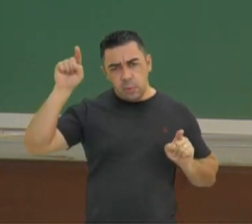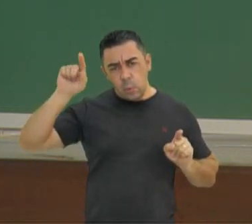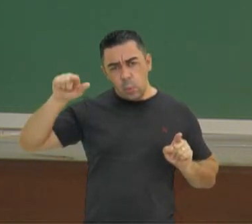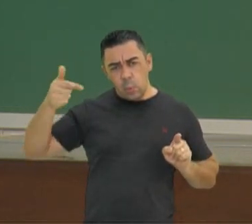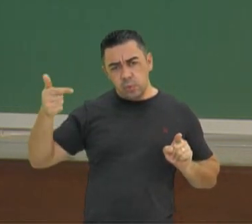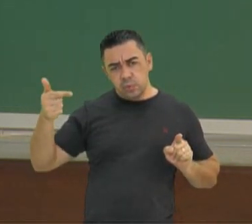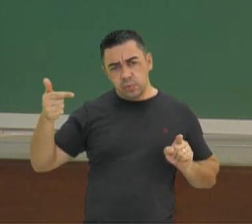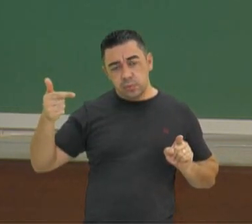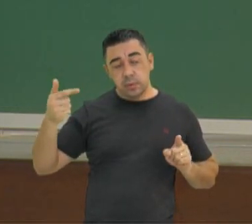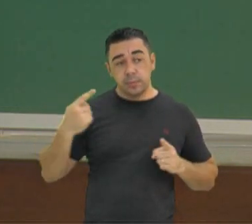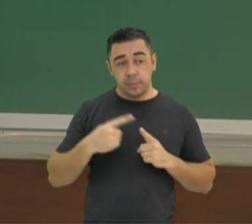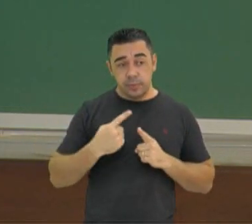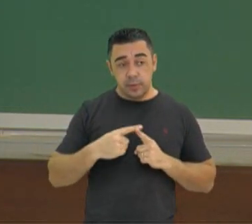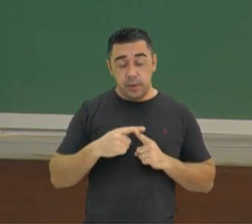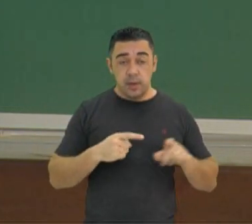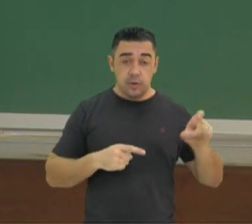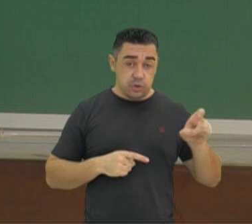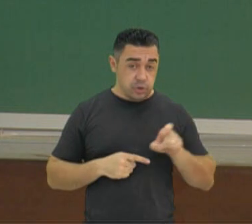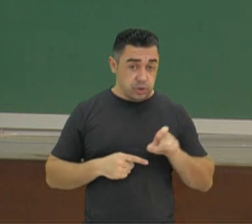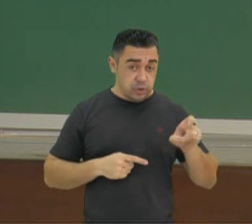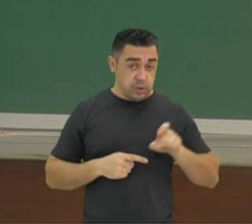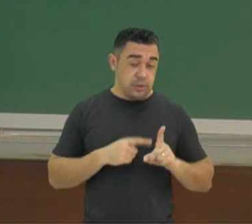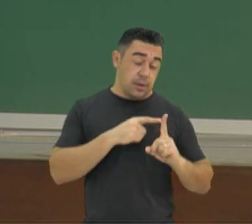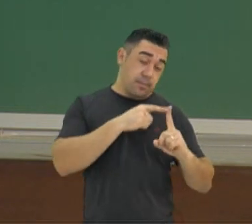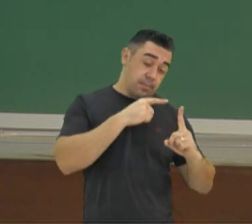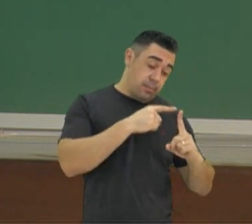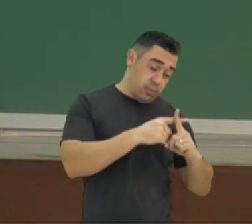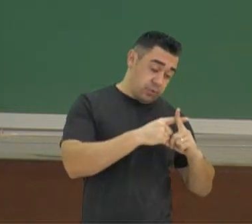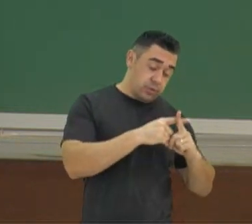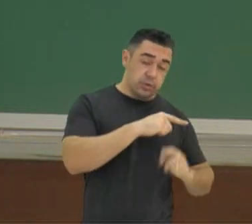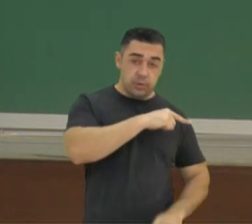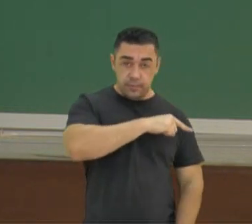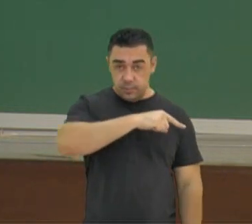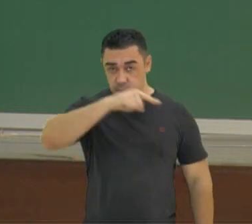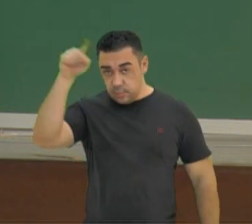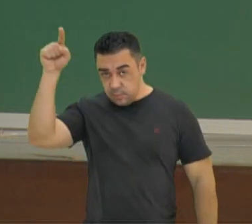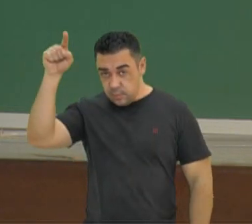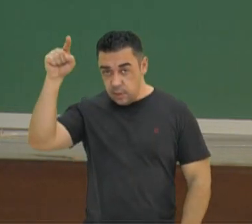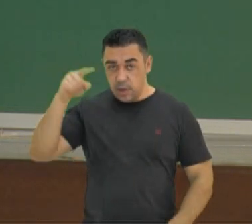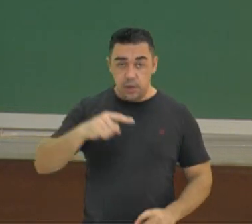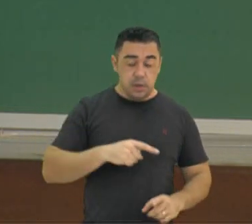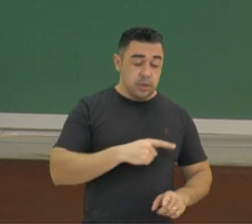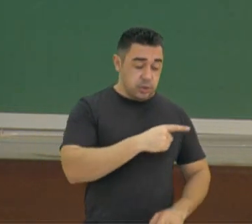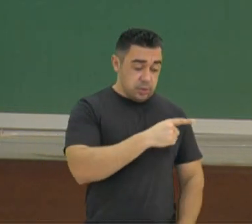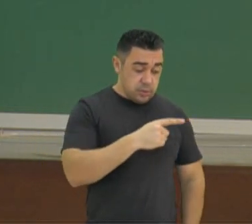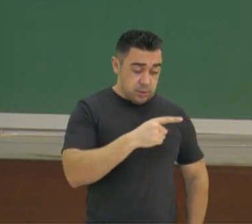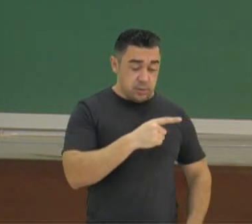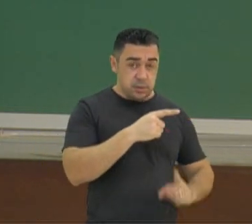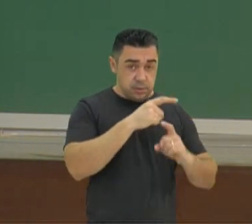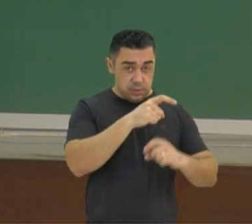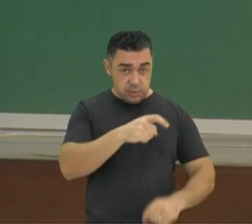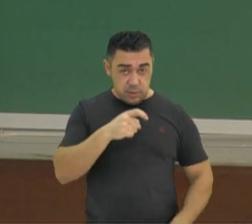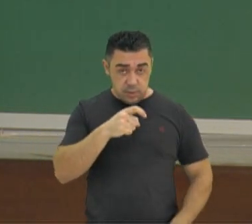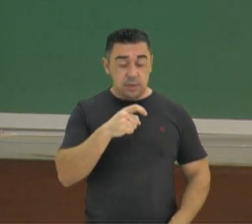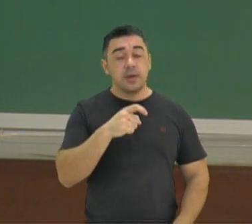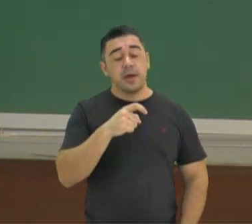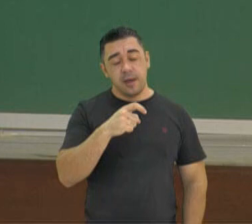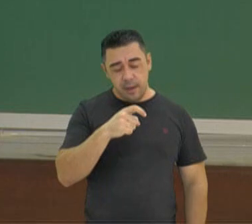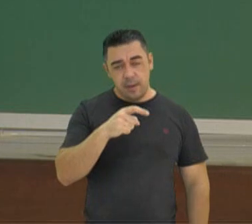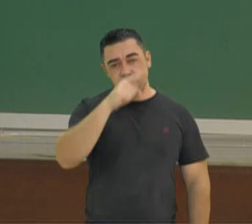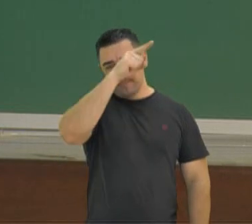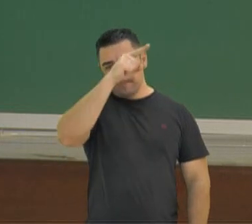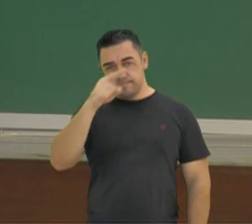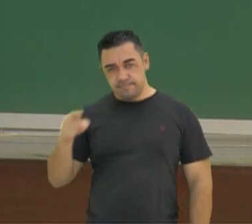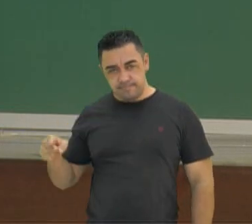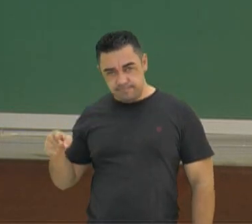sentido, a reta? Tem que lembrar daí que essa função aqui, né, ela é positiva. E a função anterior, a função A é